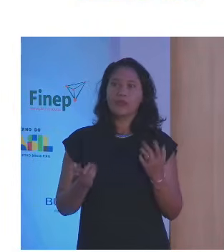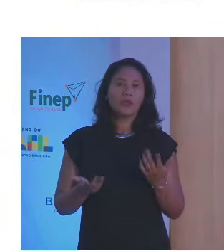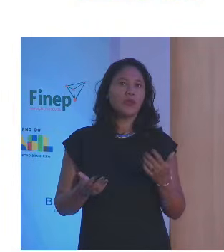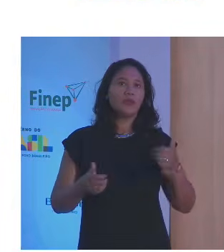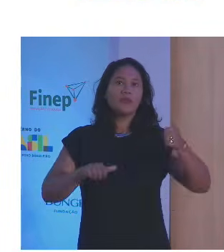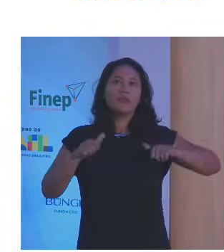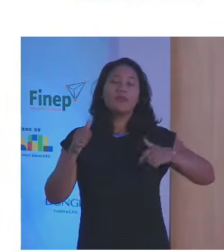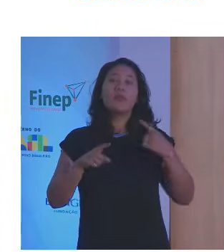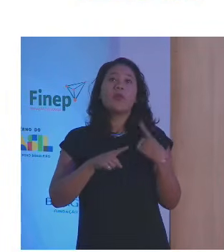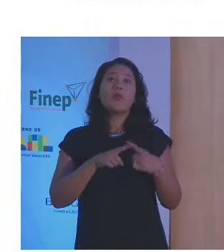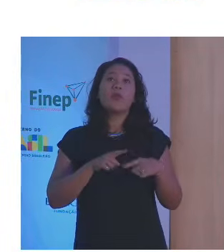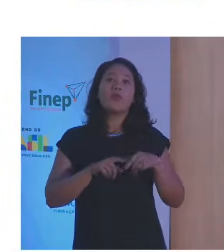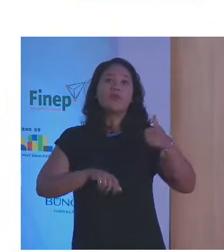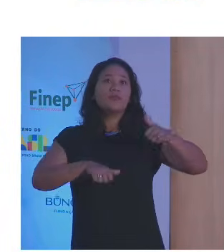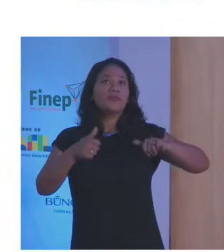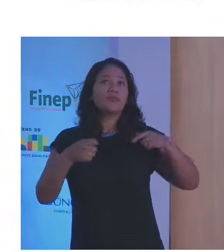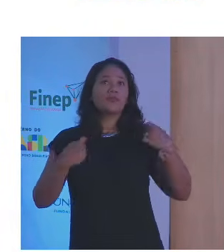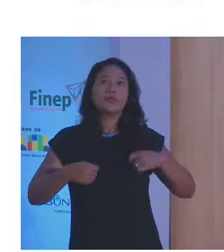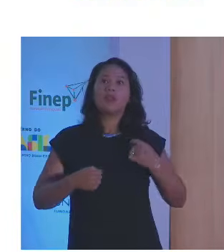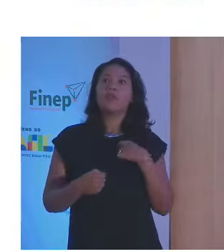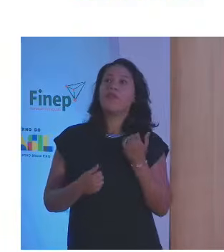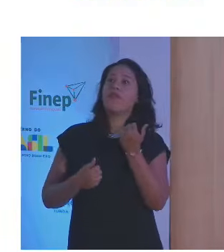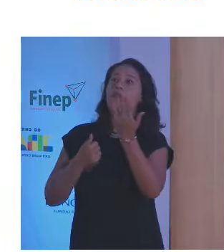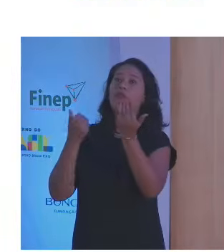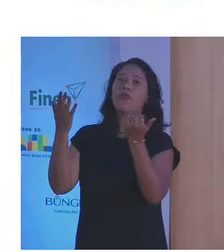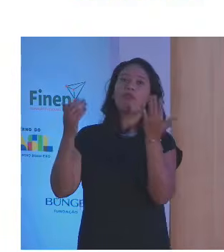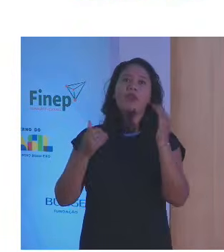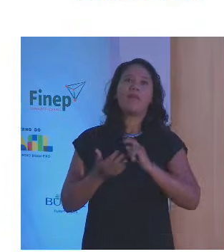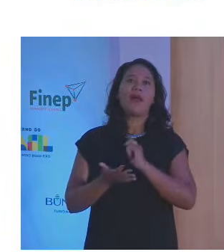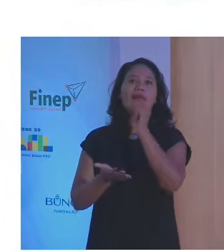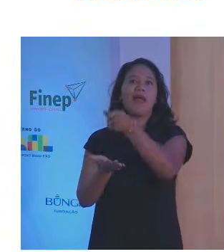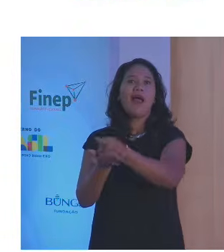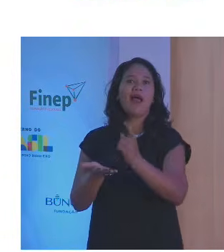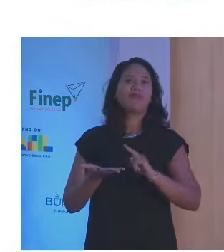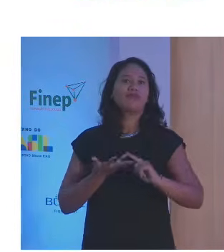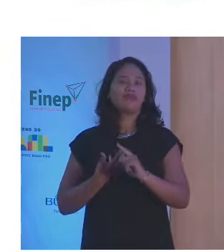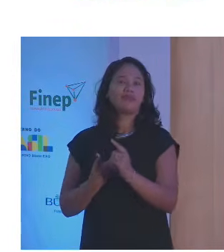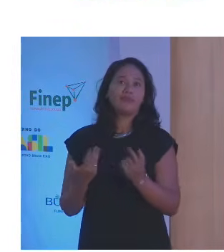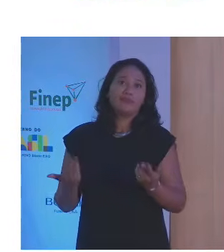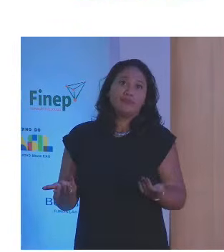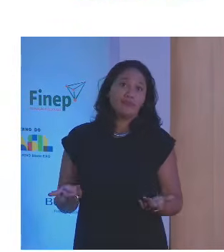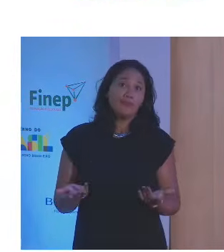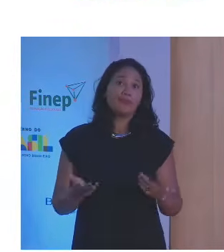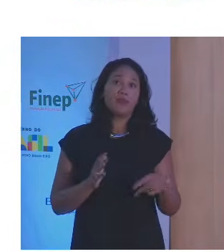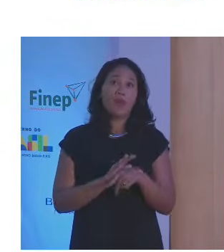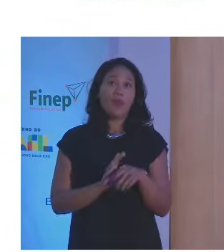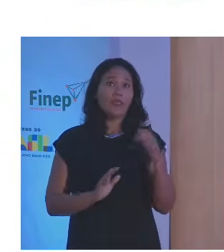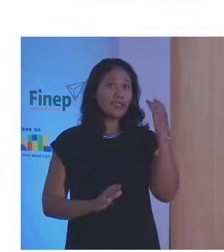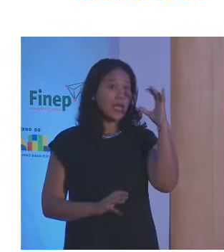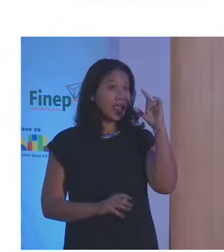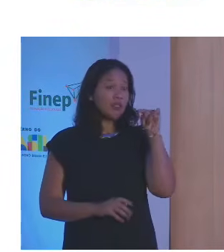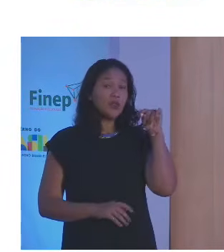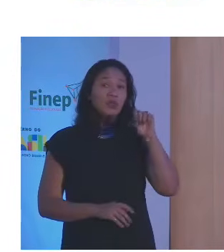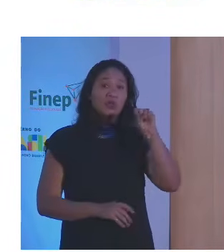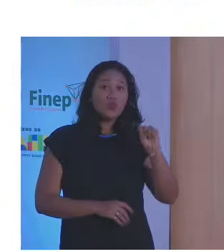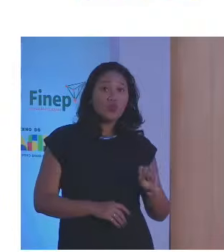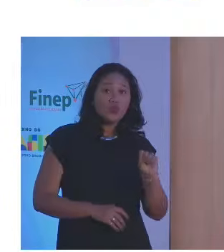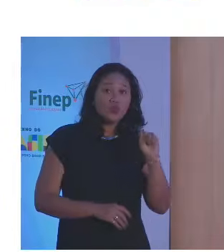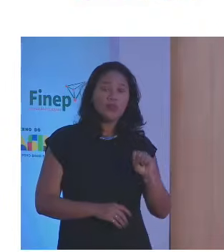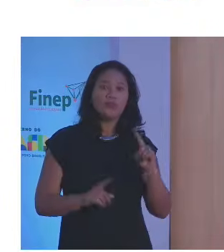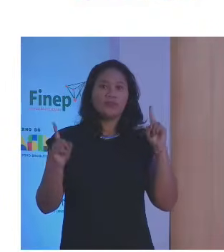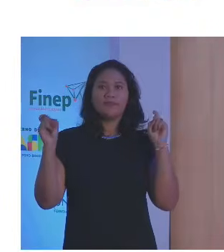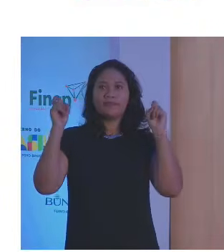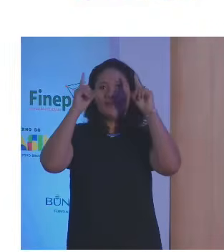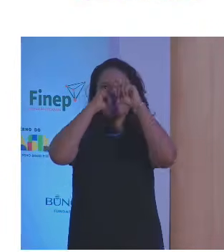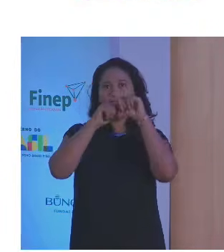calibração, até para fazer manutenção tem que mandar para fora, pagar importação, etc. Então, para a ciência do sul global, é muito mais